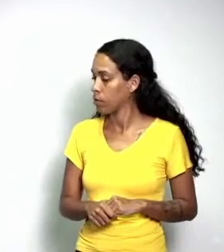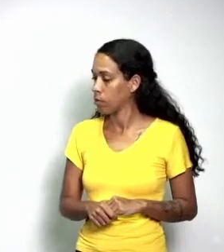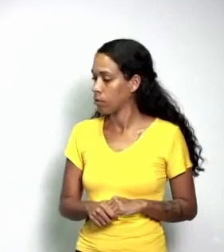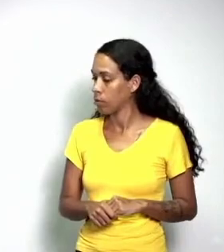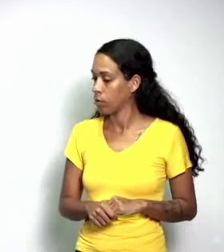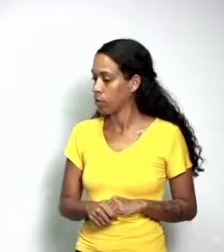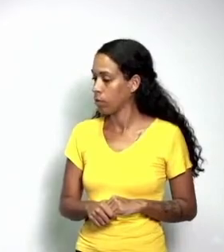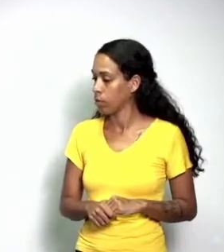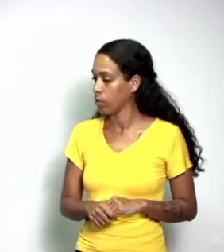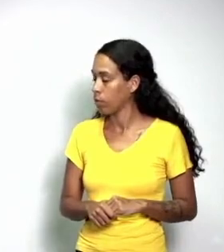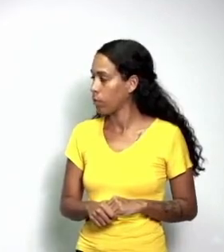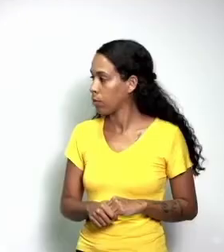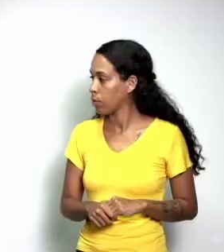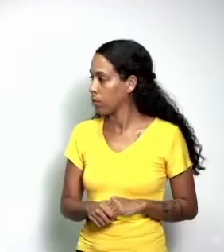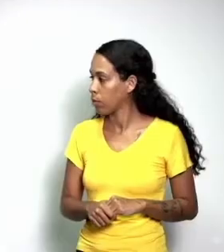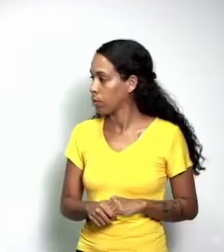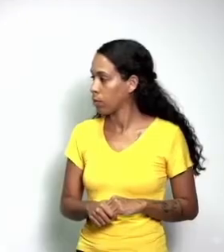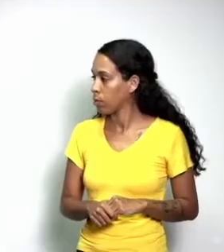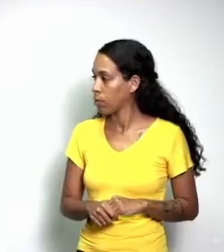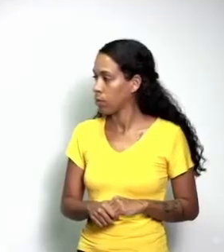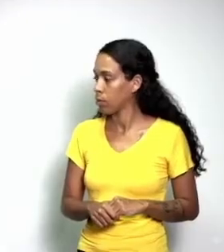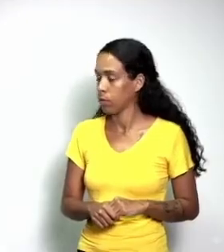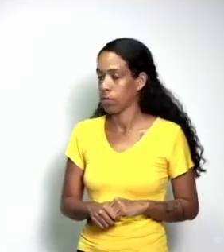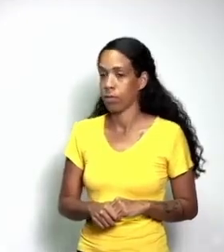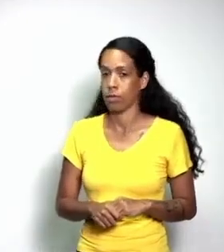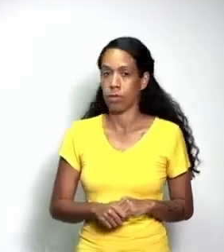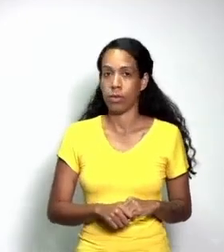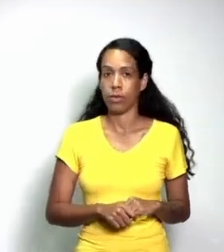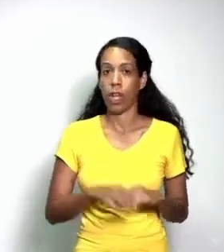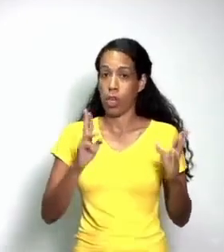Aí é a mesma coisa, no, na chave de fenda. Ah, tá.